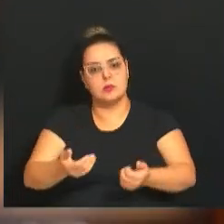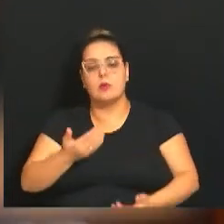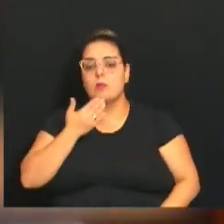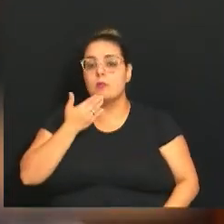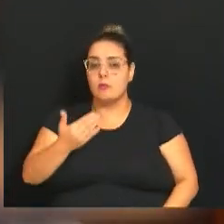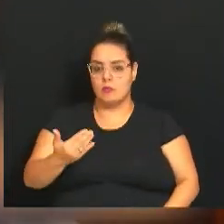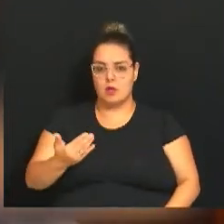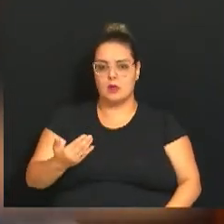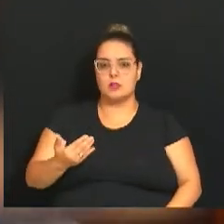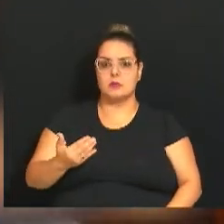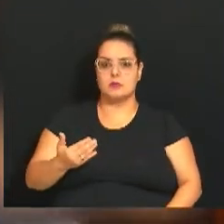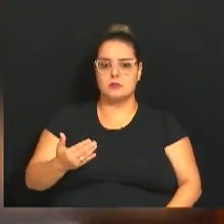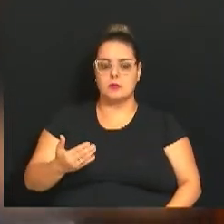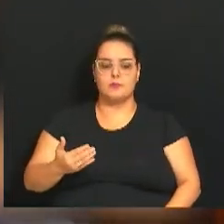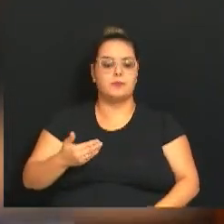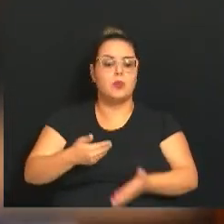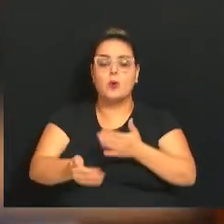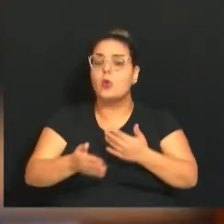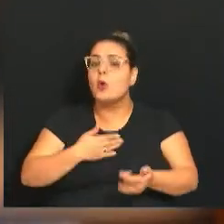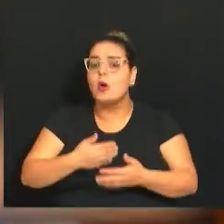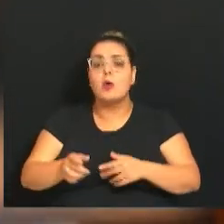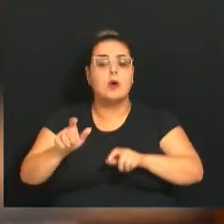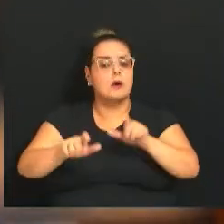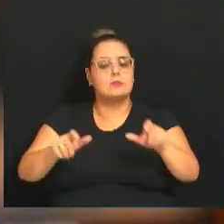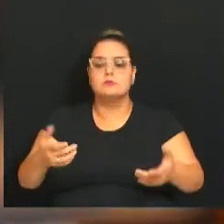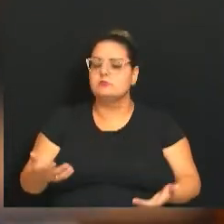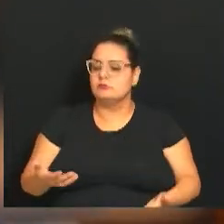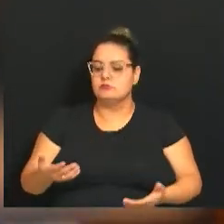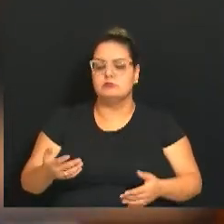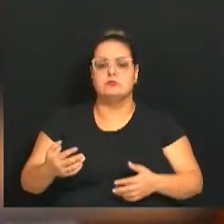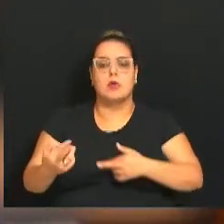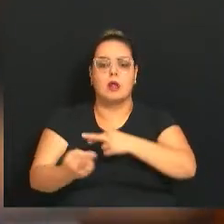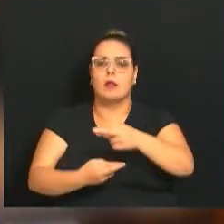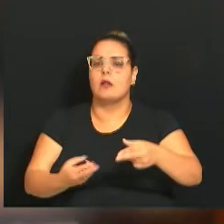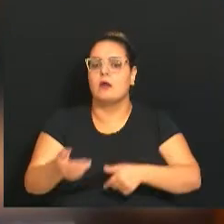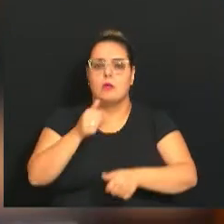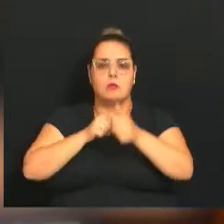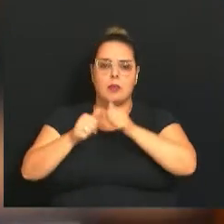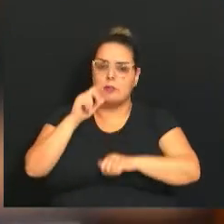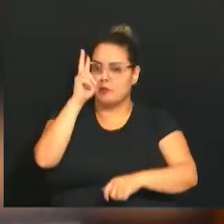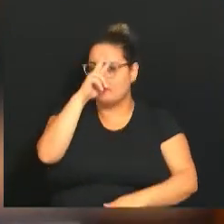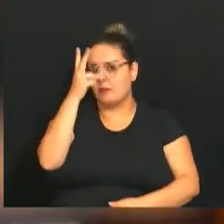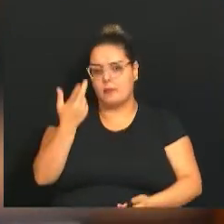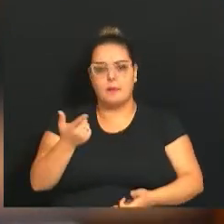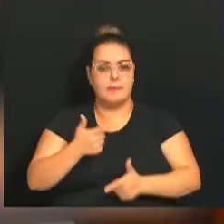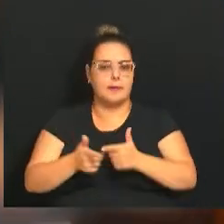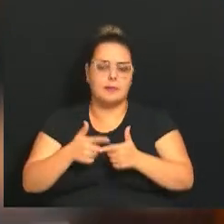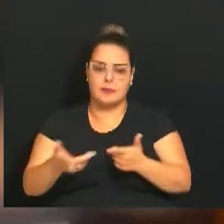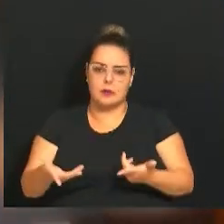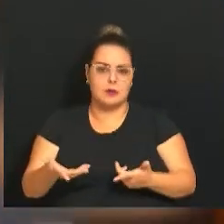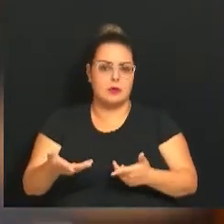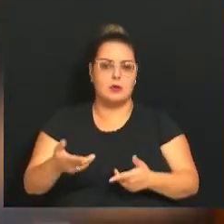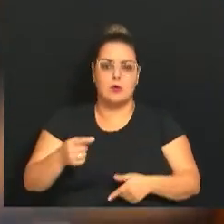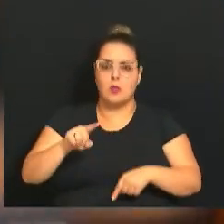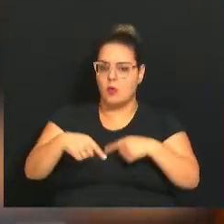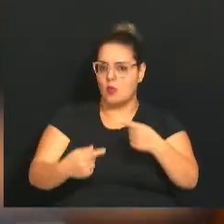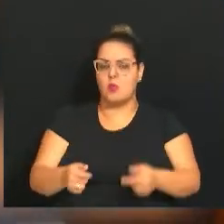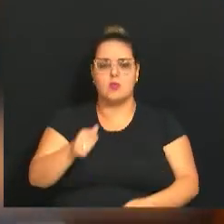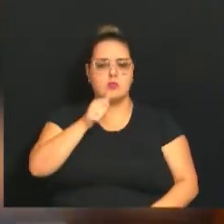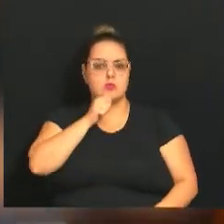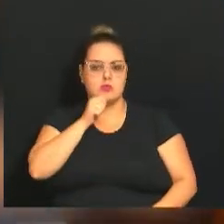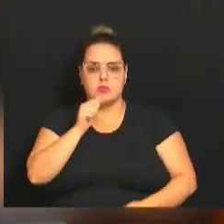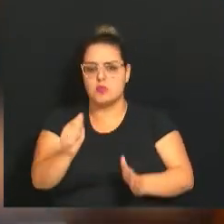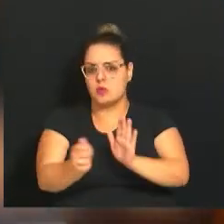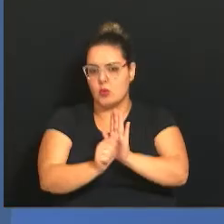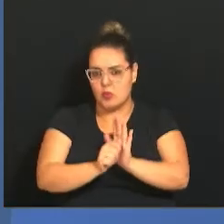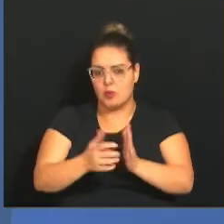tenha qualquer tipo de problema relacionado à bebida alcoólica ou qualquer outro tipo de droga, qualquer outro tipo de substância.